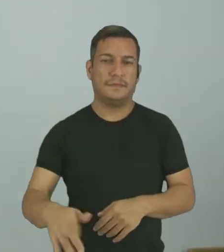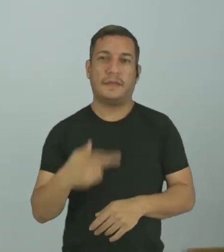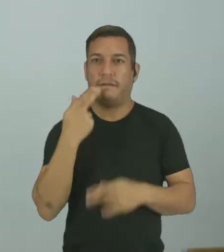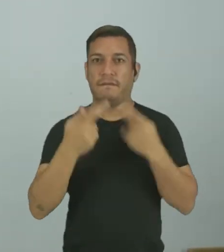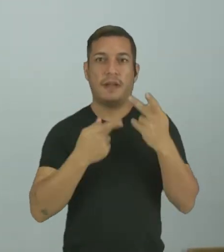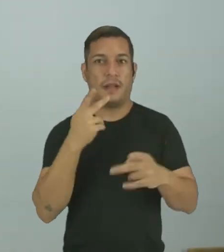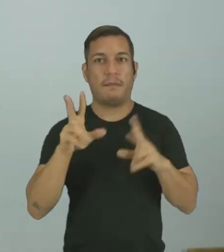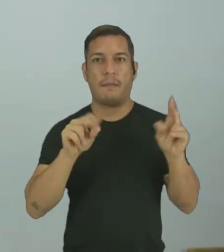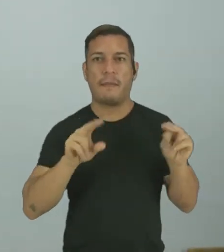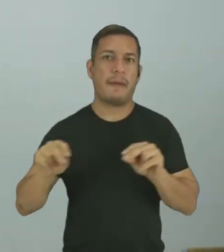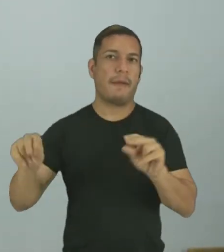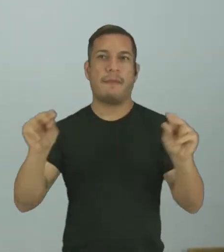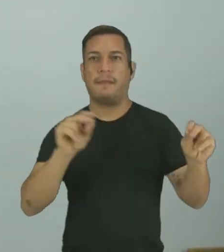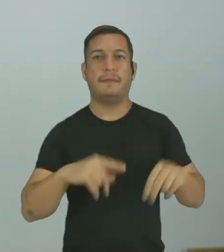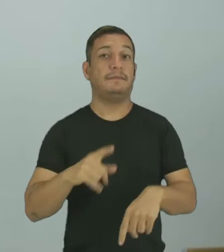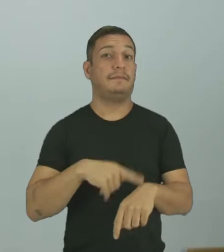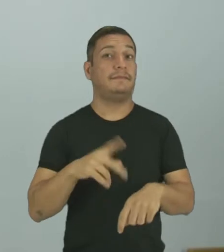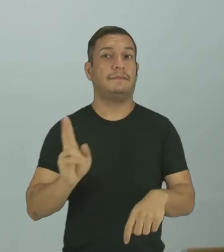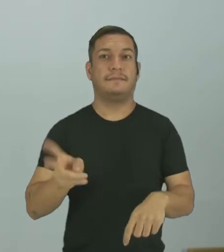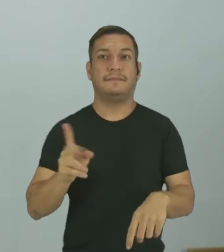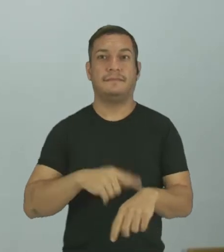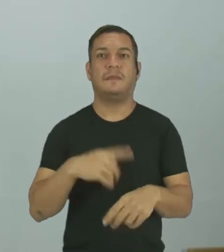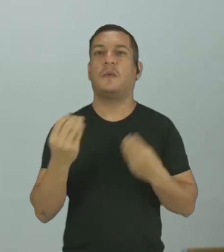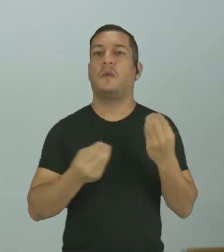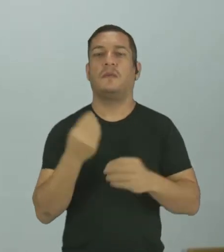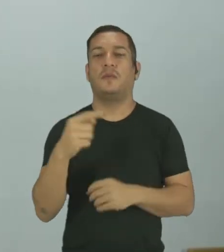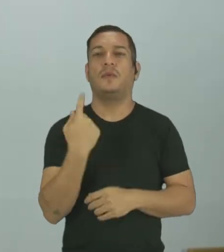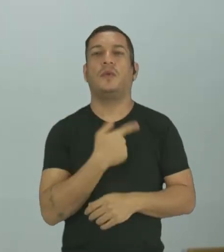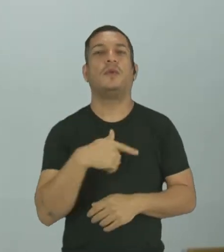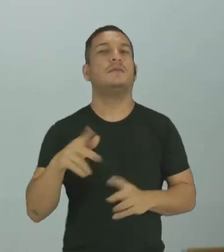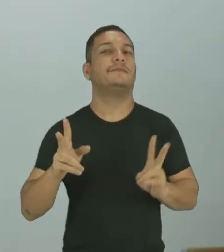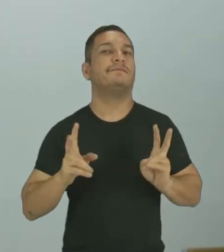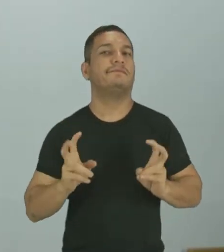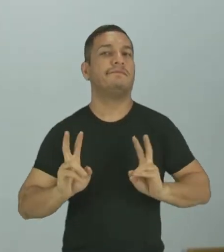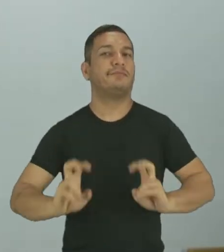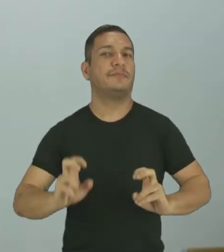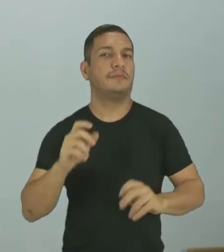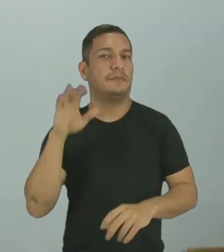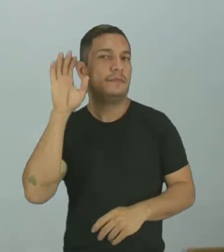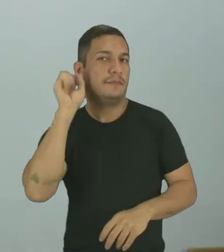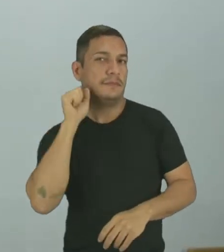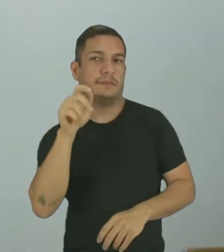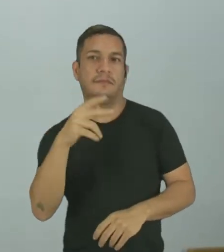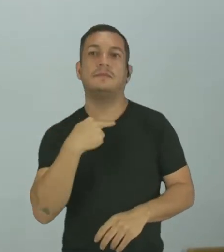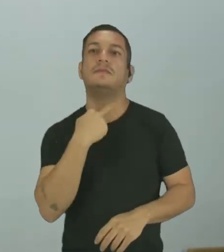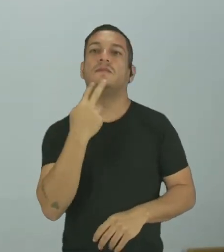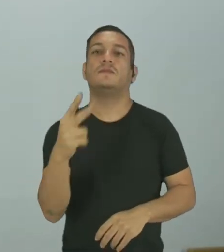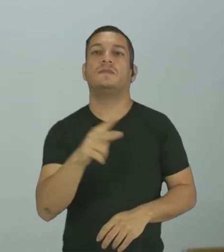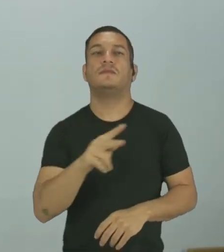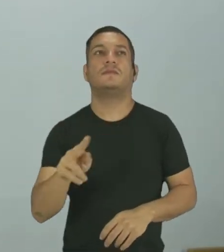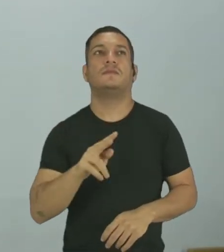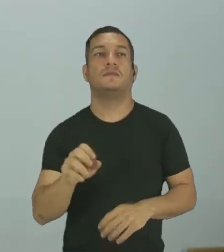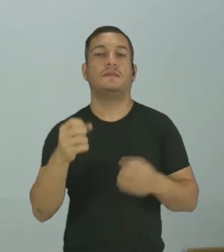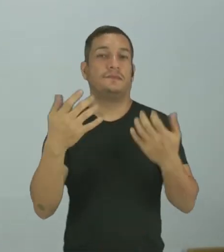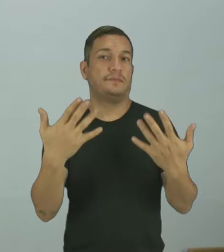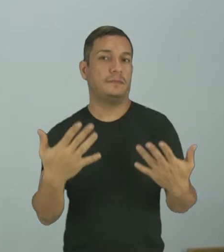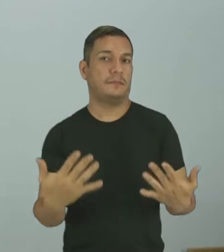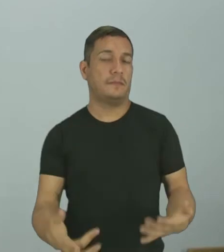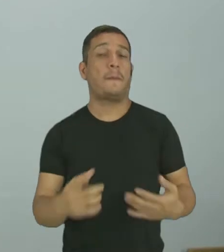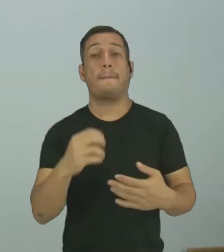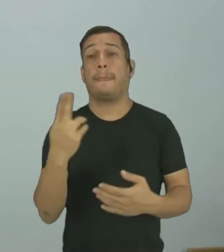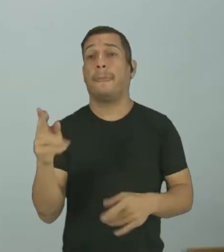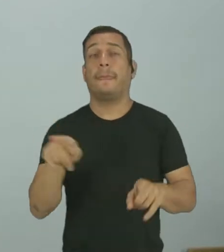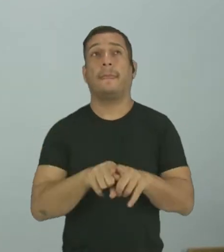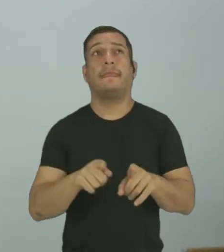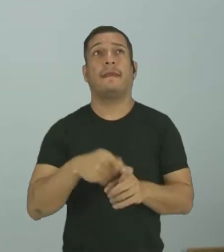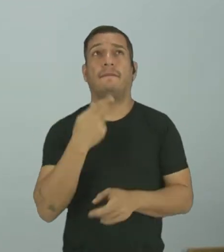mesmo tempo? Como a gente ia ouvir? Como você ia ouvir a fala da professora? Ou a explicação? Ou mesmo a fala